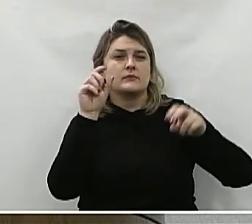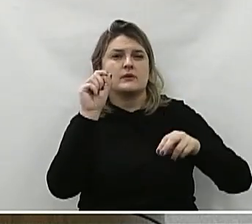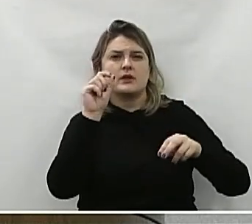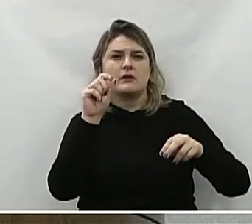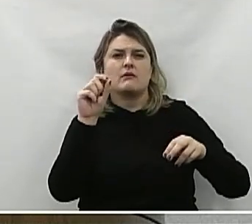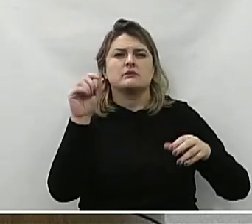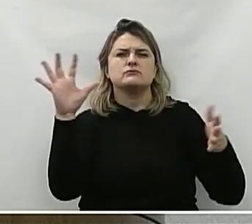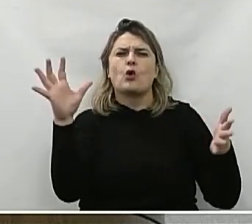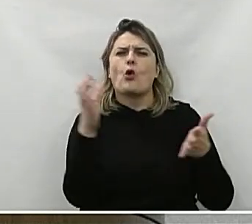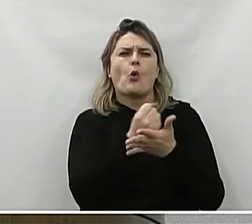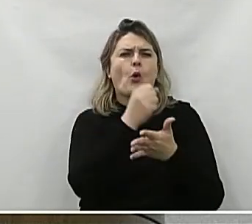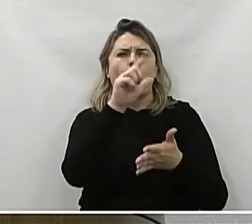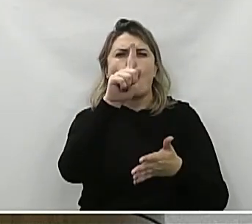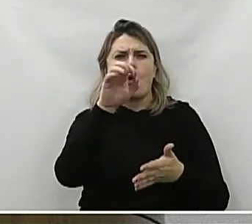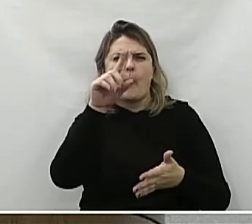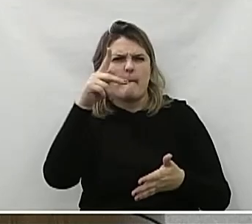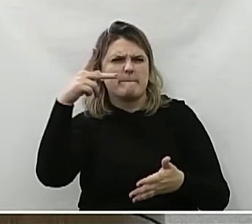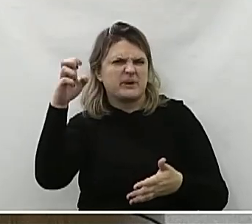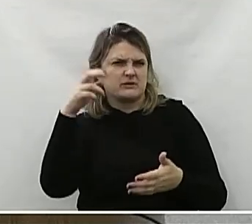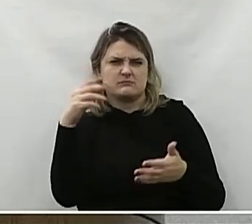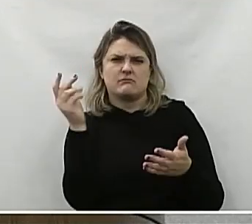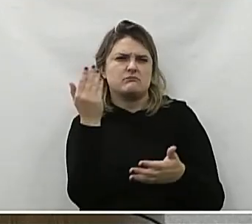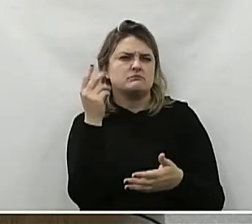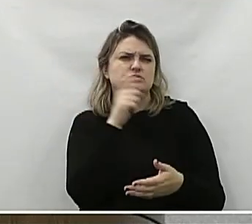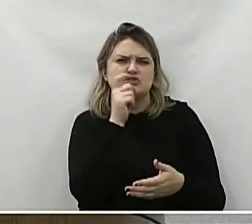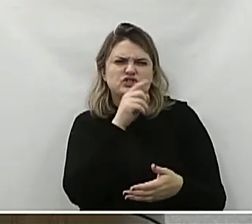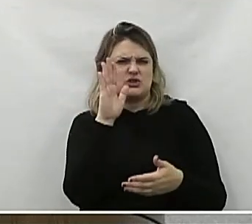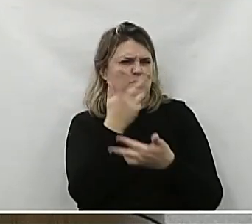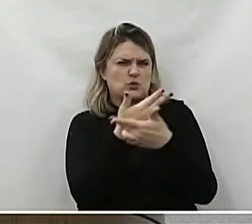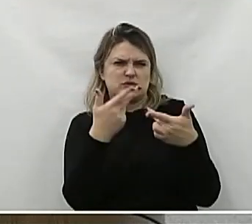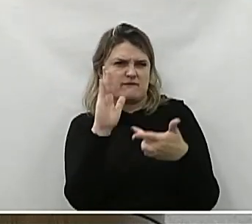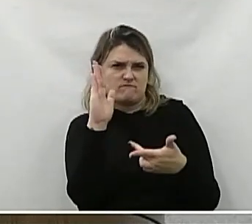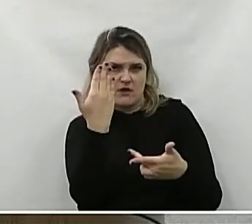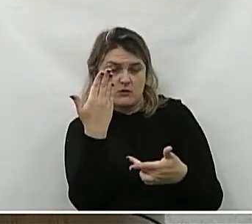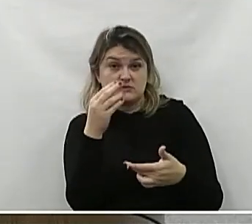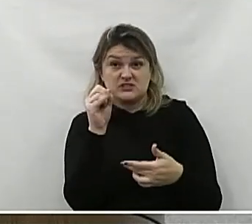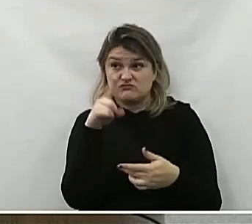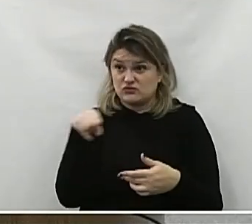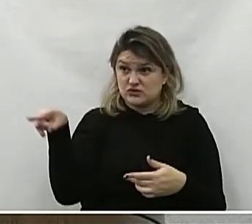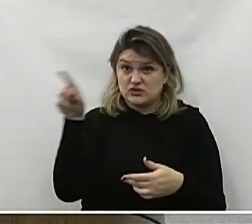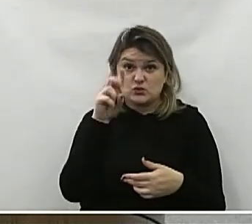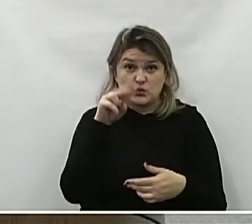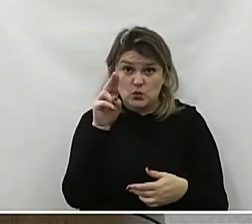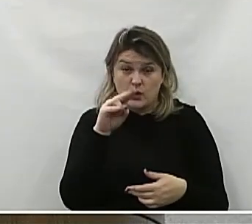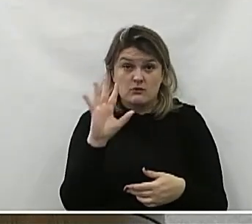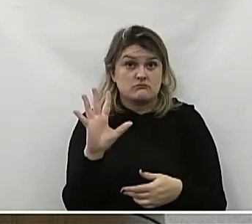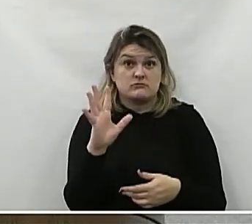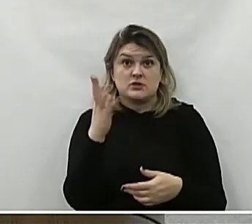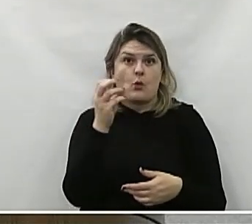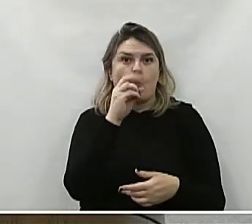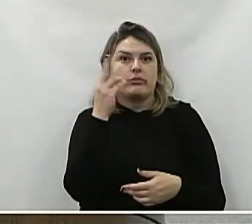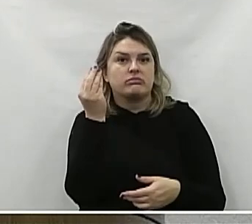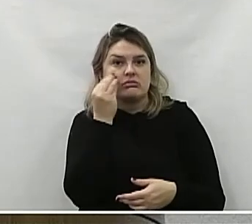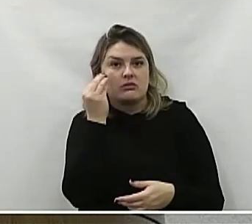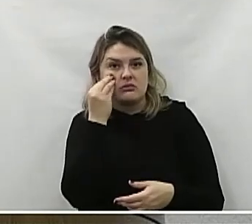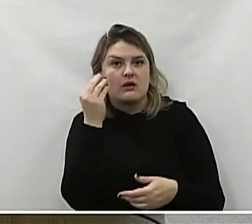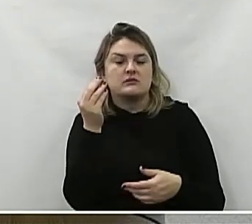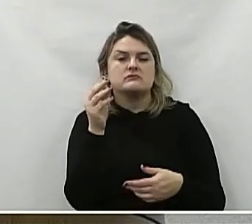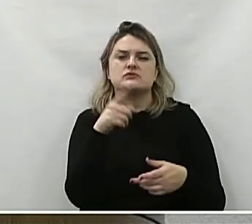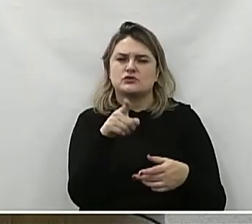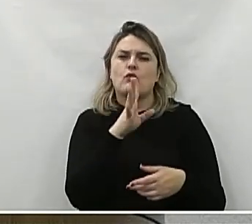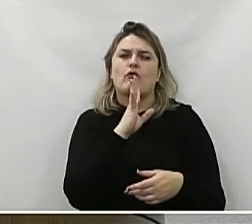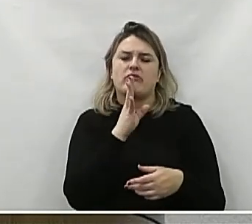golpes que ocorre na internet eu acredito que todos vocês aqui se nunca passaram por um golpe ou uma tentativa de golpe